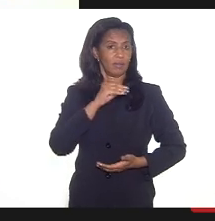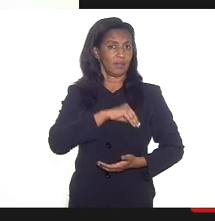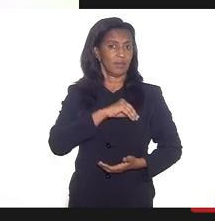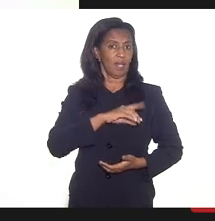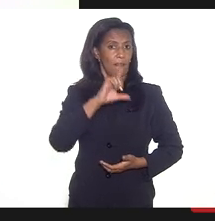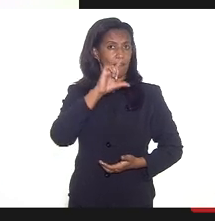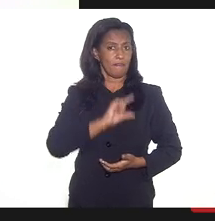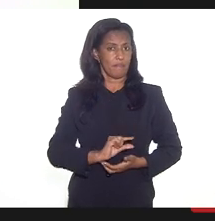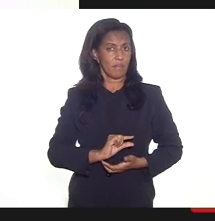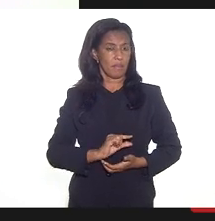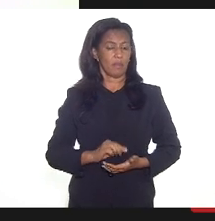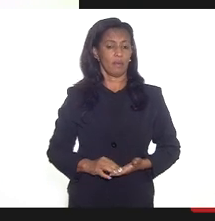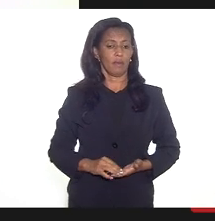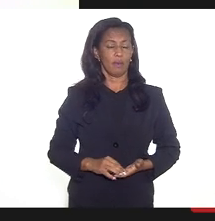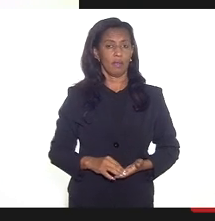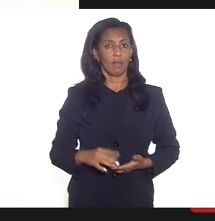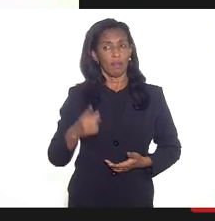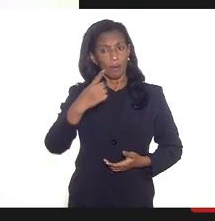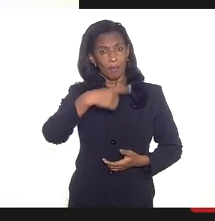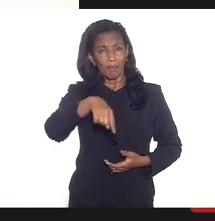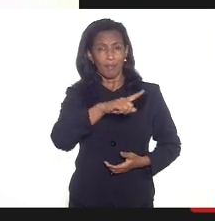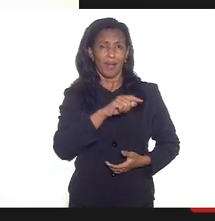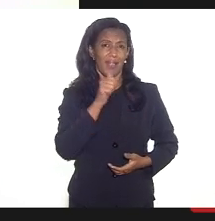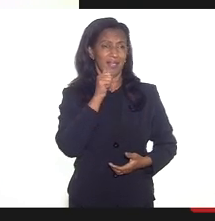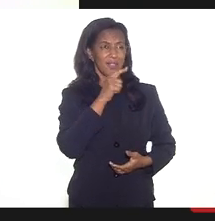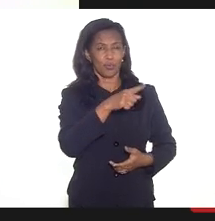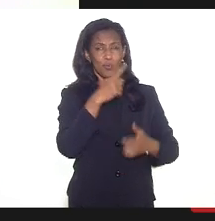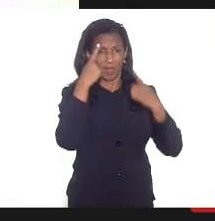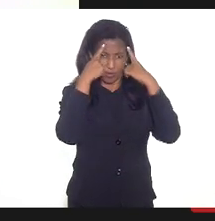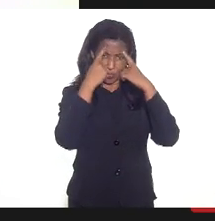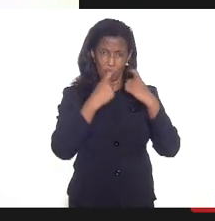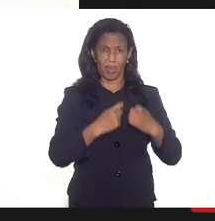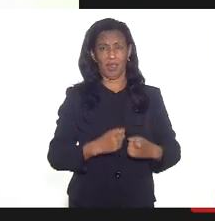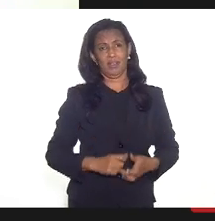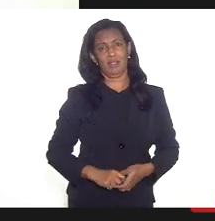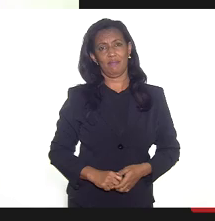mínimo para essas mulheres em situação de violência.